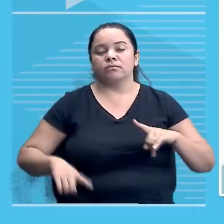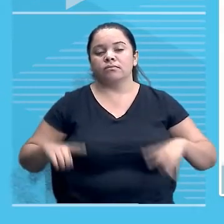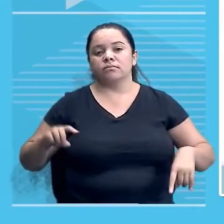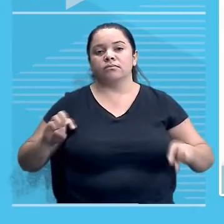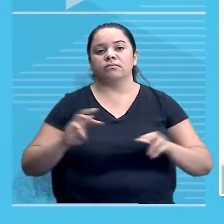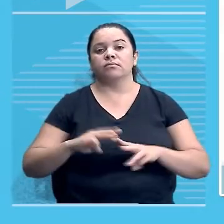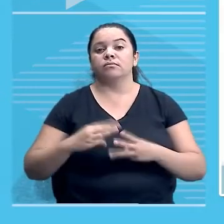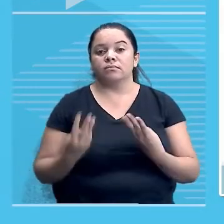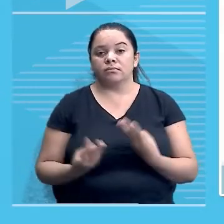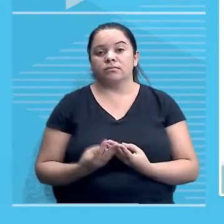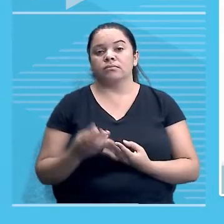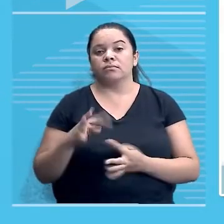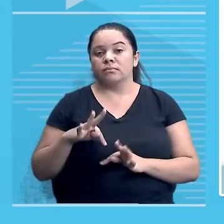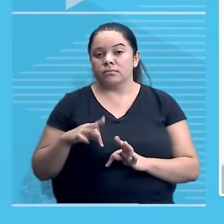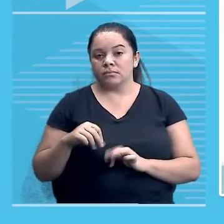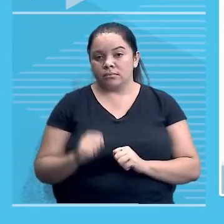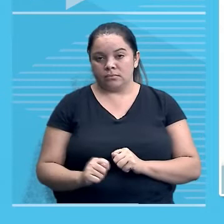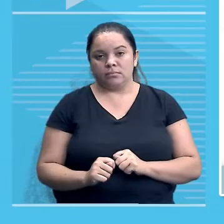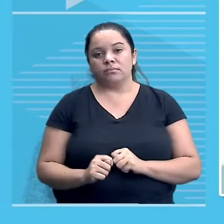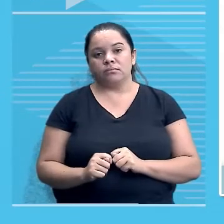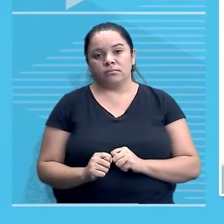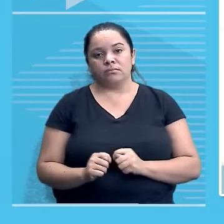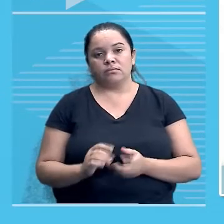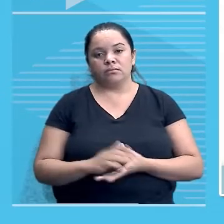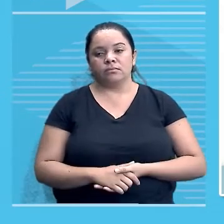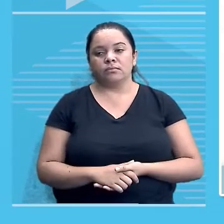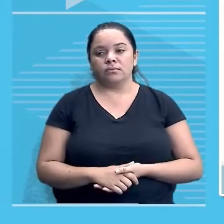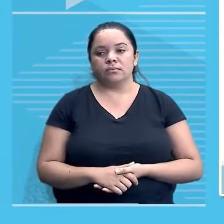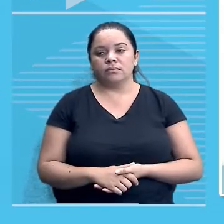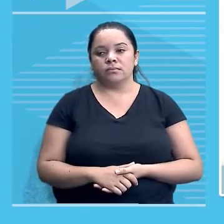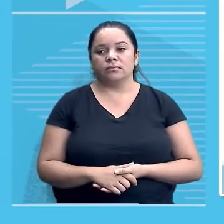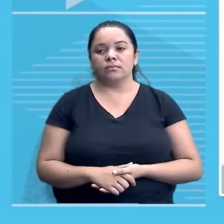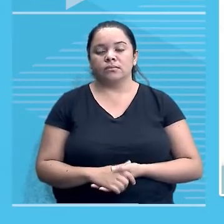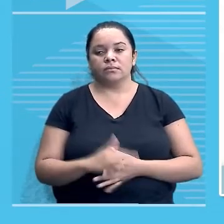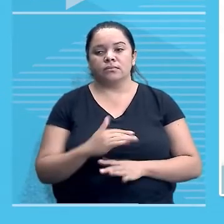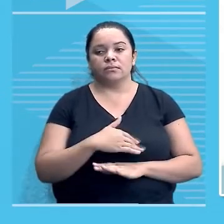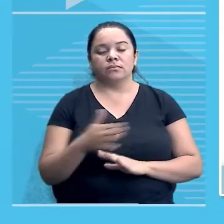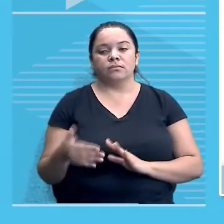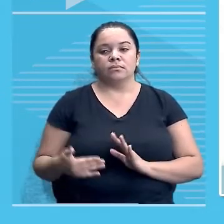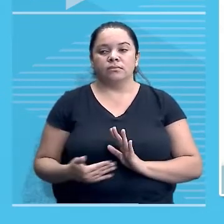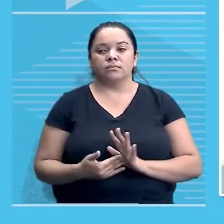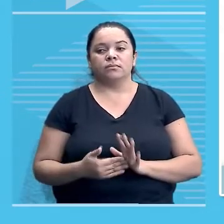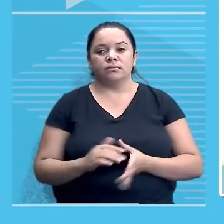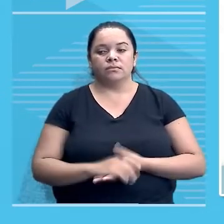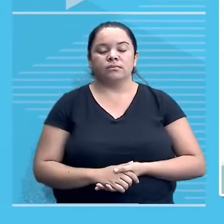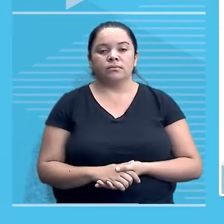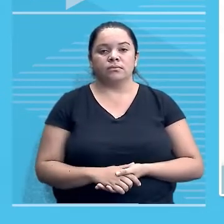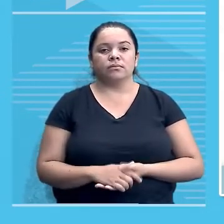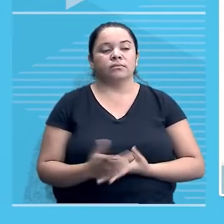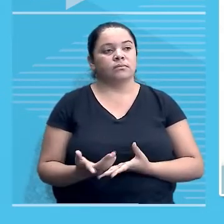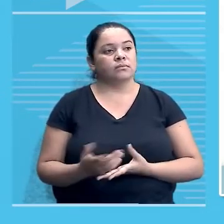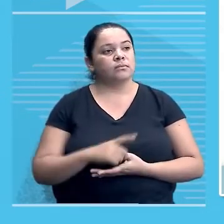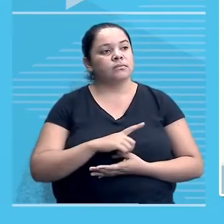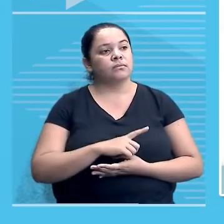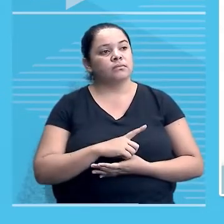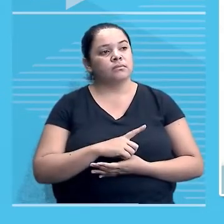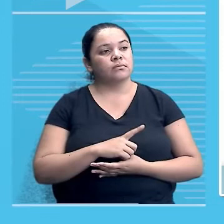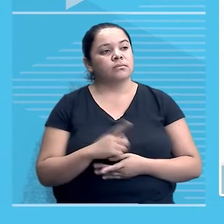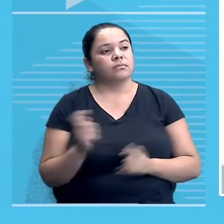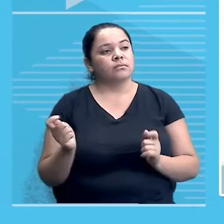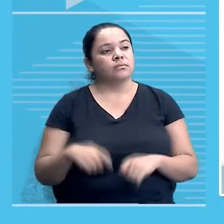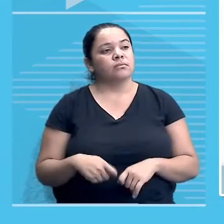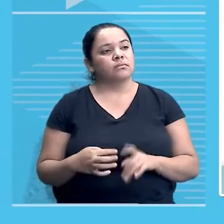completo. Certo? Então, vamos lá. A capacidade térmica é uma característica do